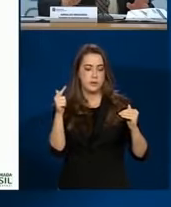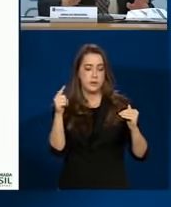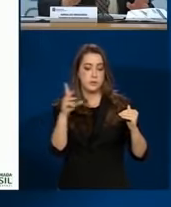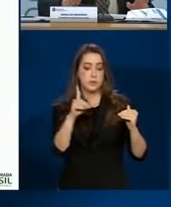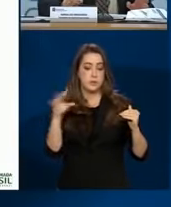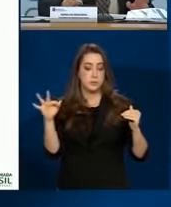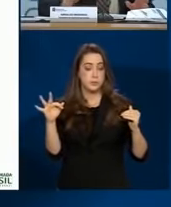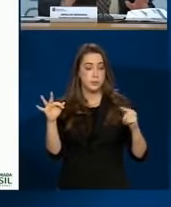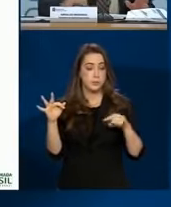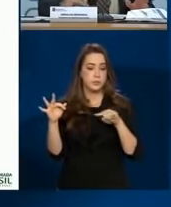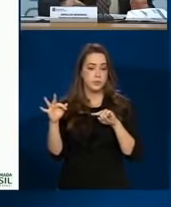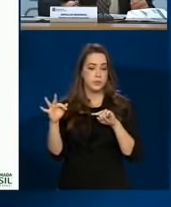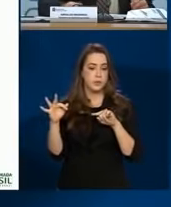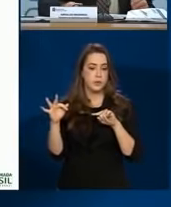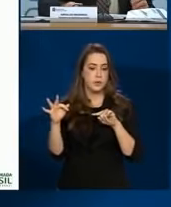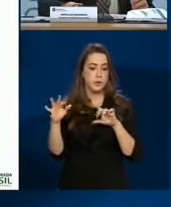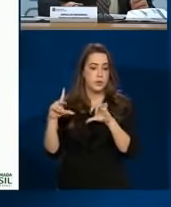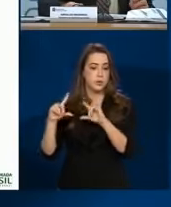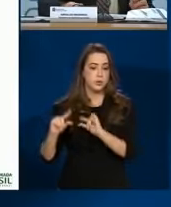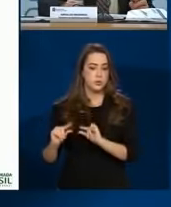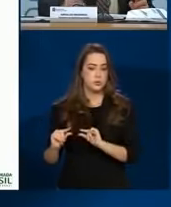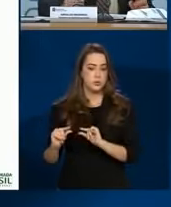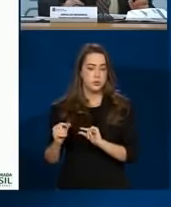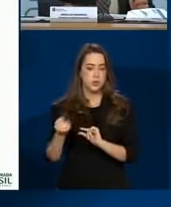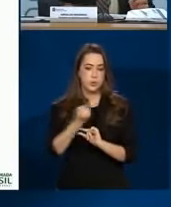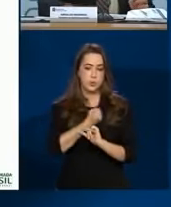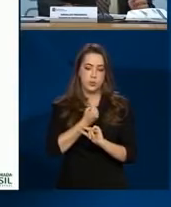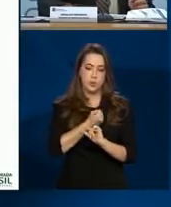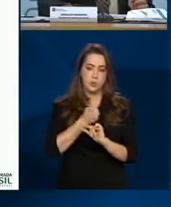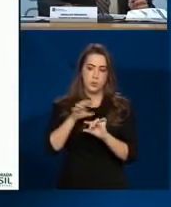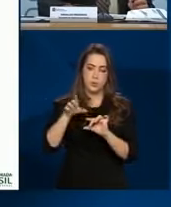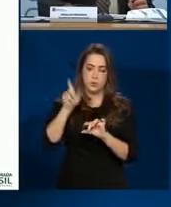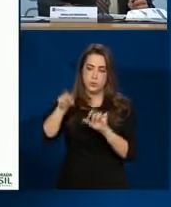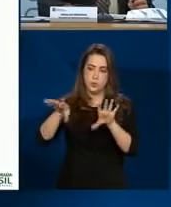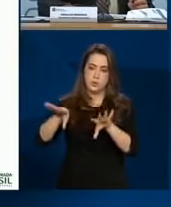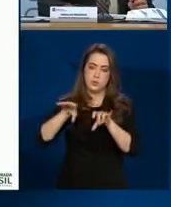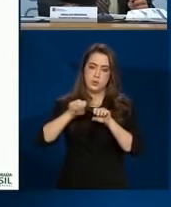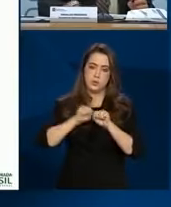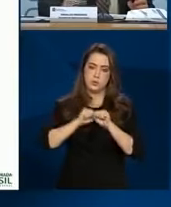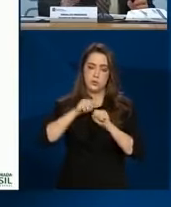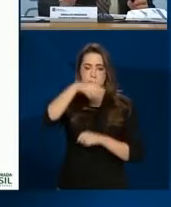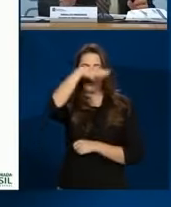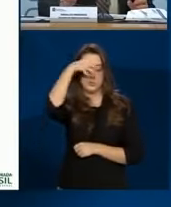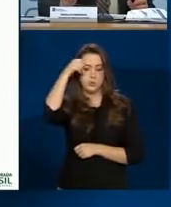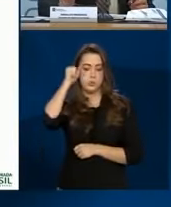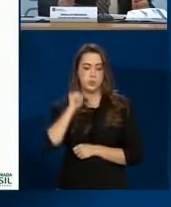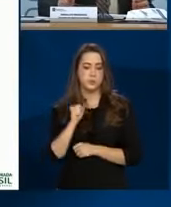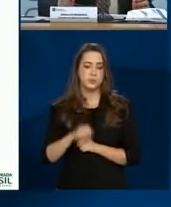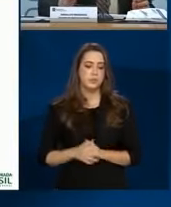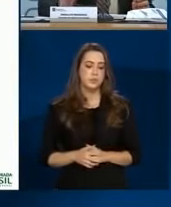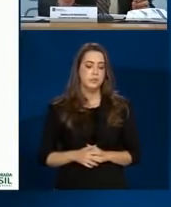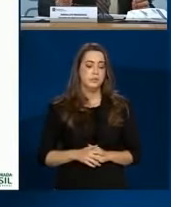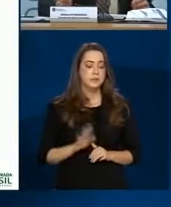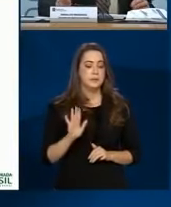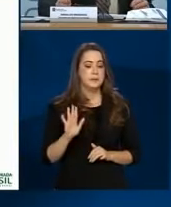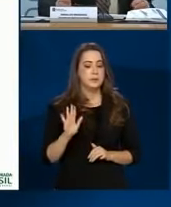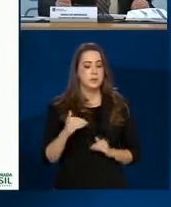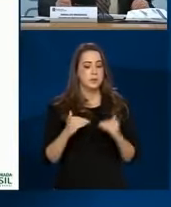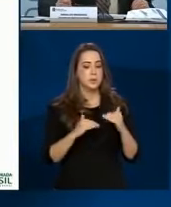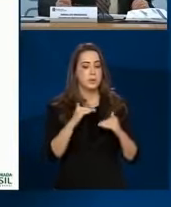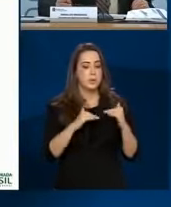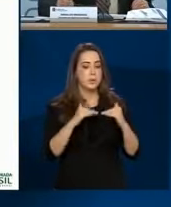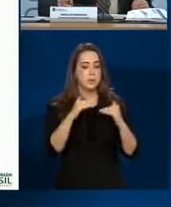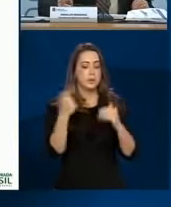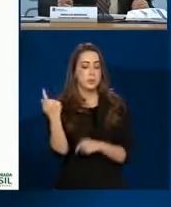Distrito Federal, e uma redução no número de casos no Mato Grosso do Sul. E um incremento, uma estabilização